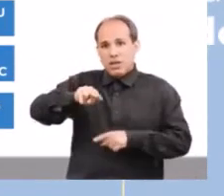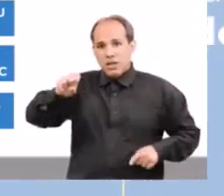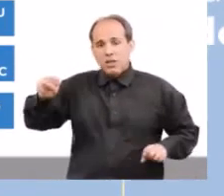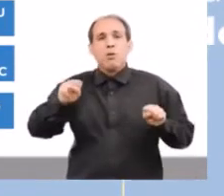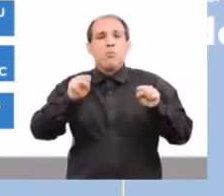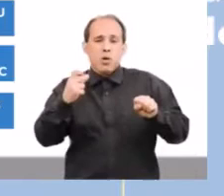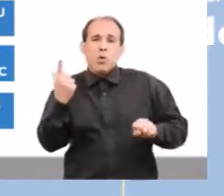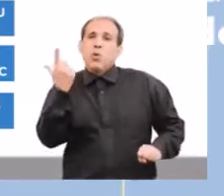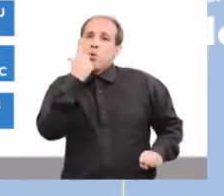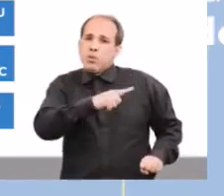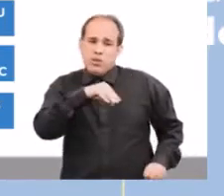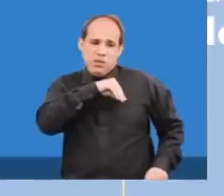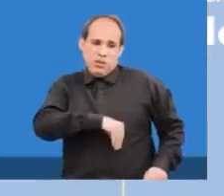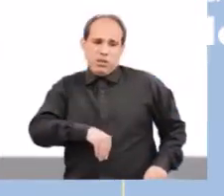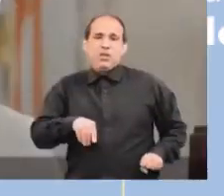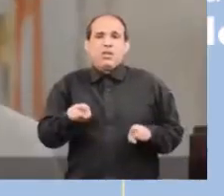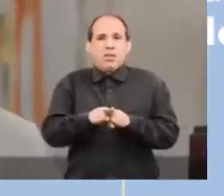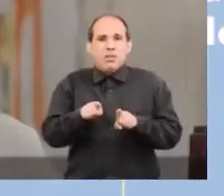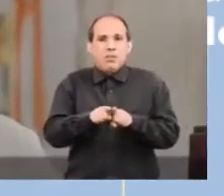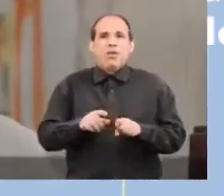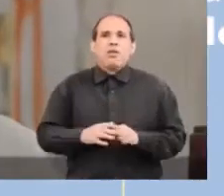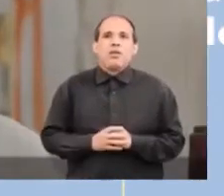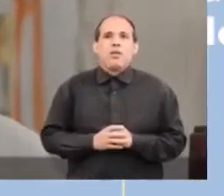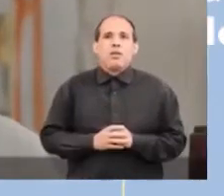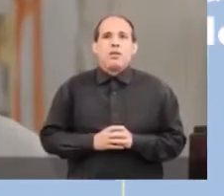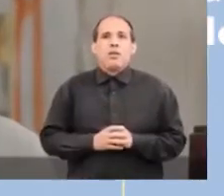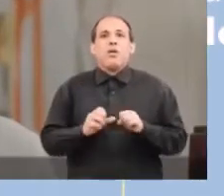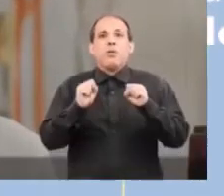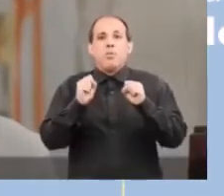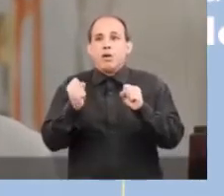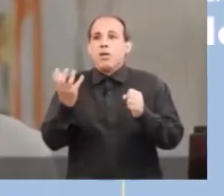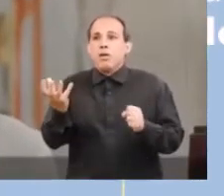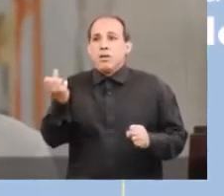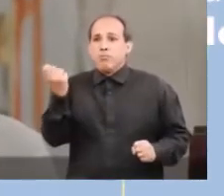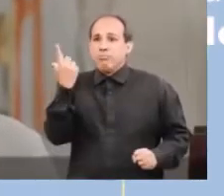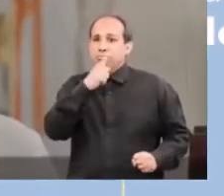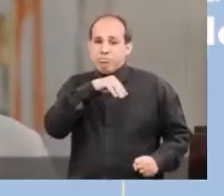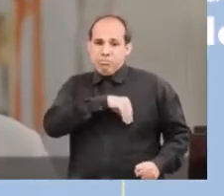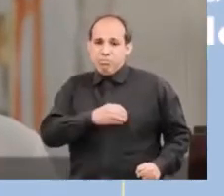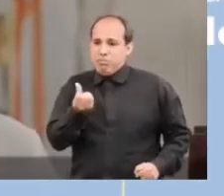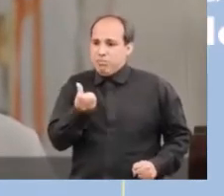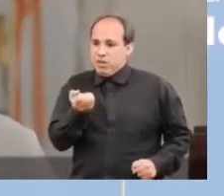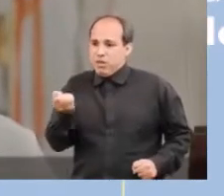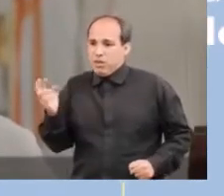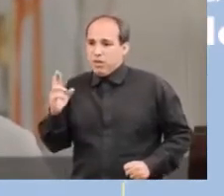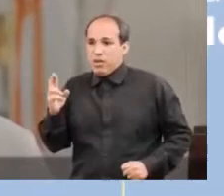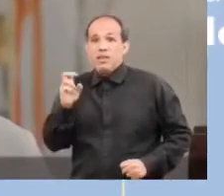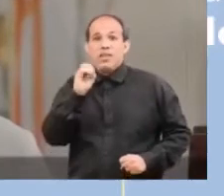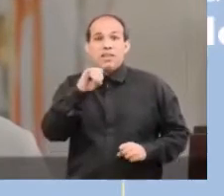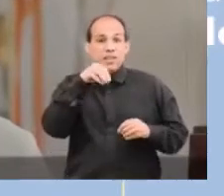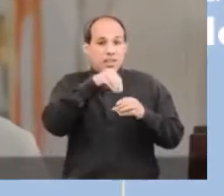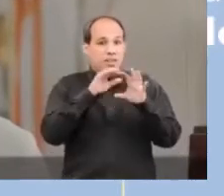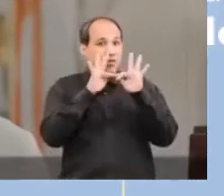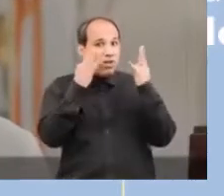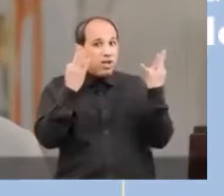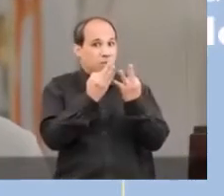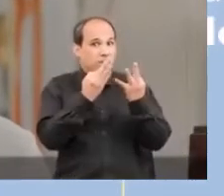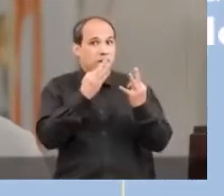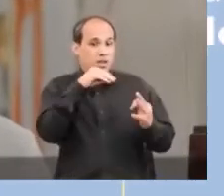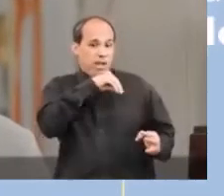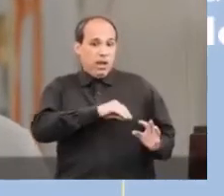Previdência também têm direito. Também poderá receber o benefício de R$ 600 quem tem renda familiar de